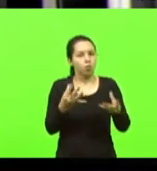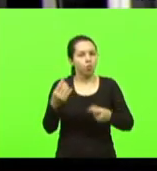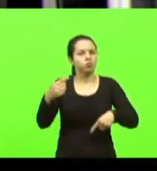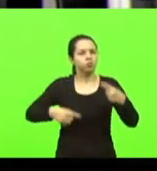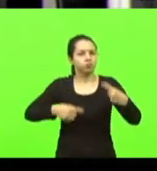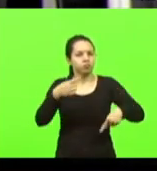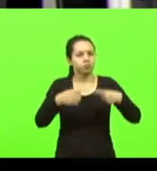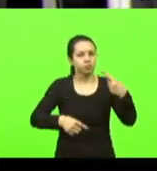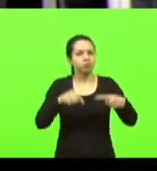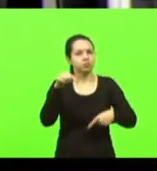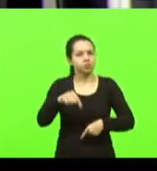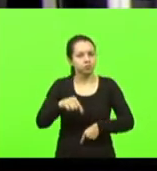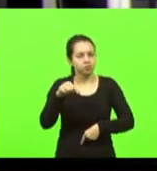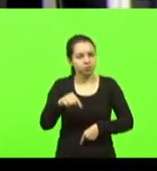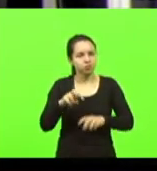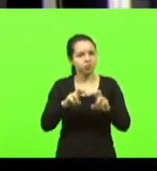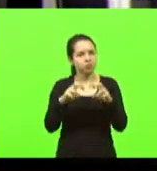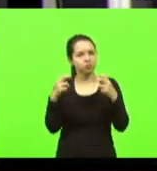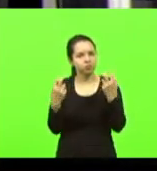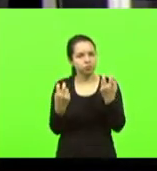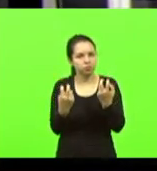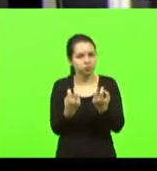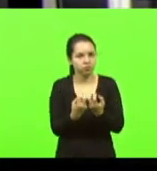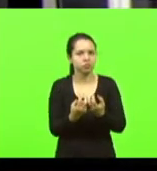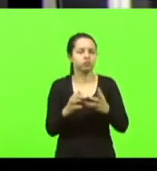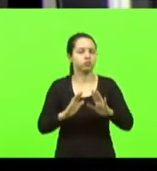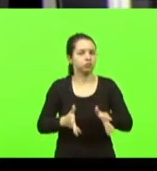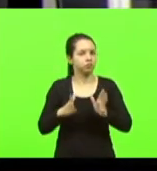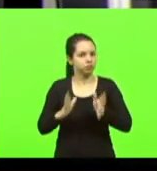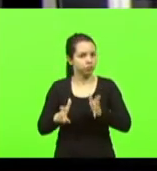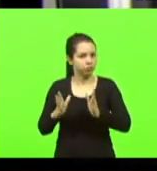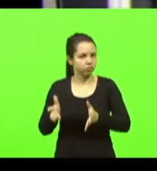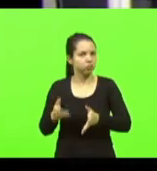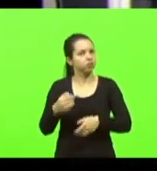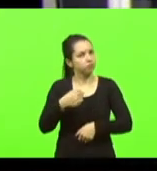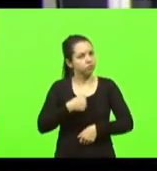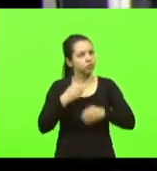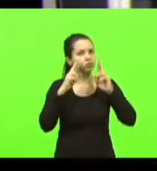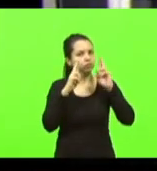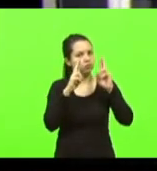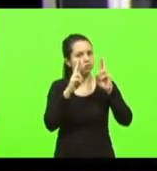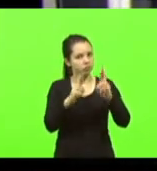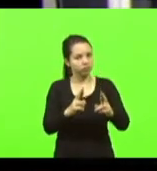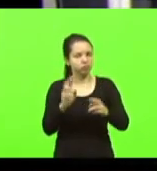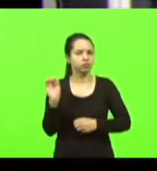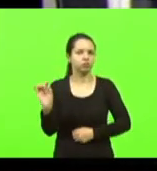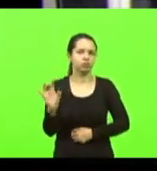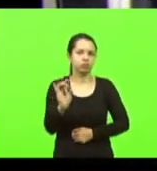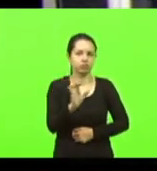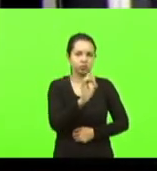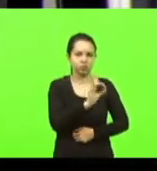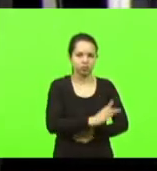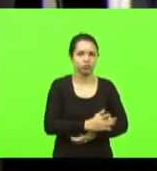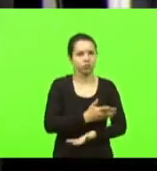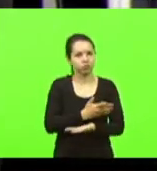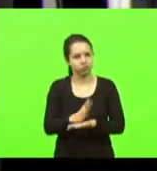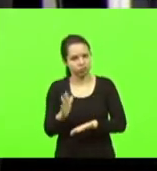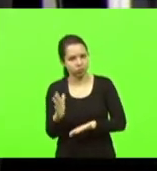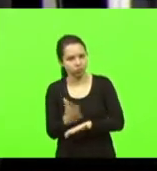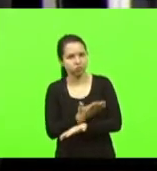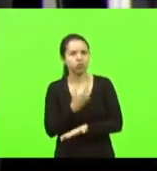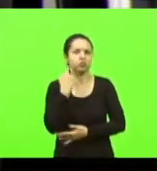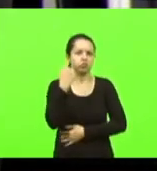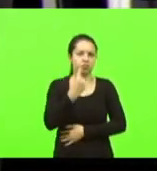feitas aqui no Parlamento o que eu respeito o posicionamento de alguns colegas